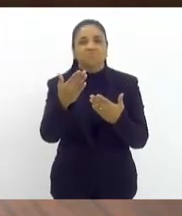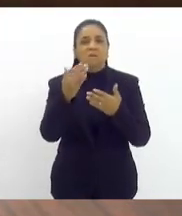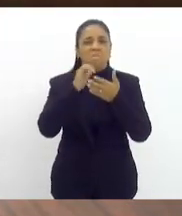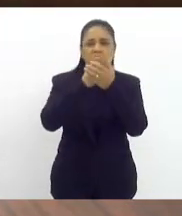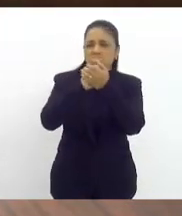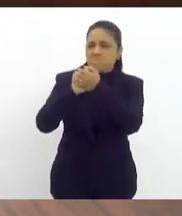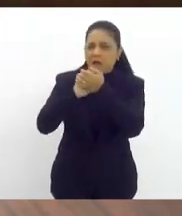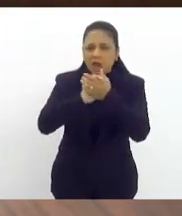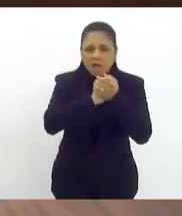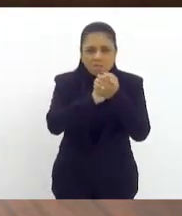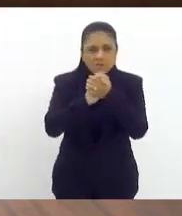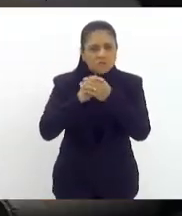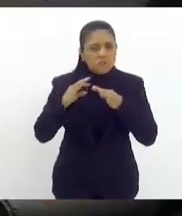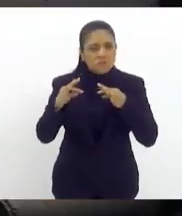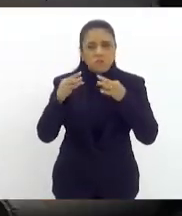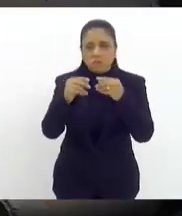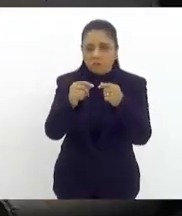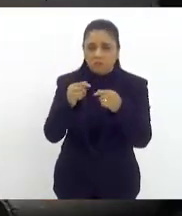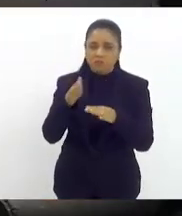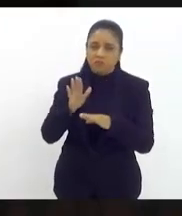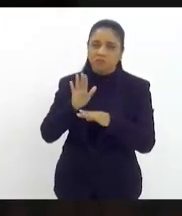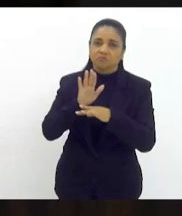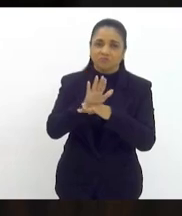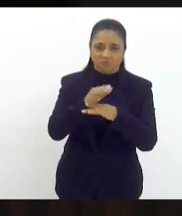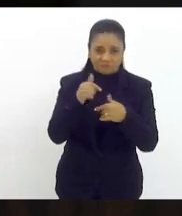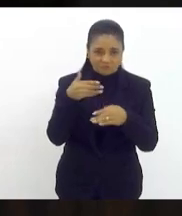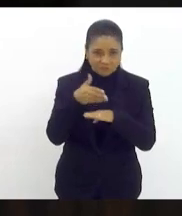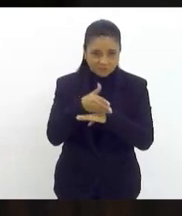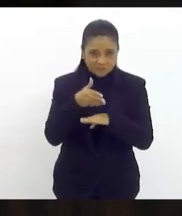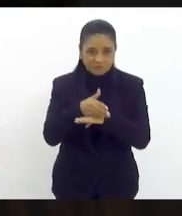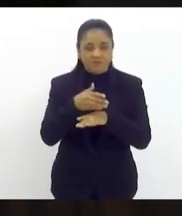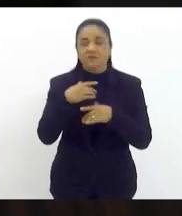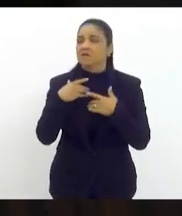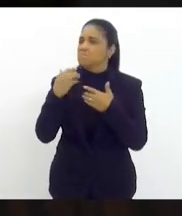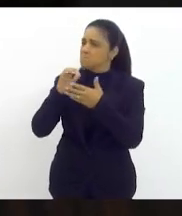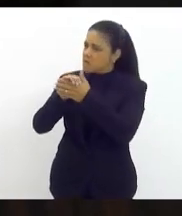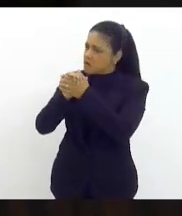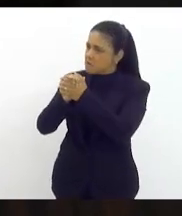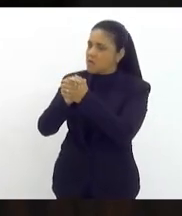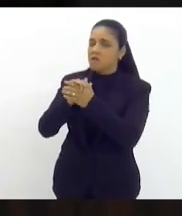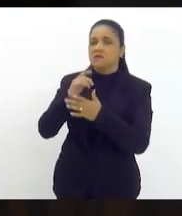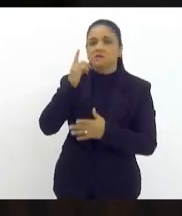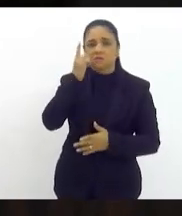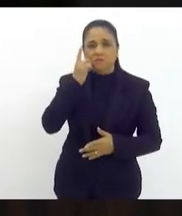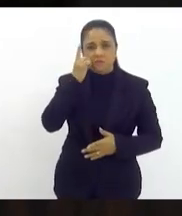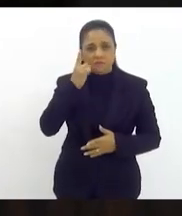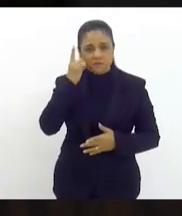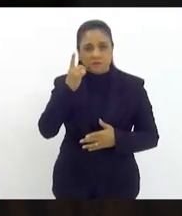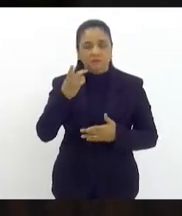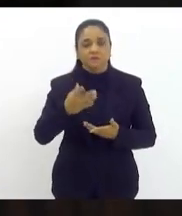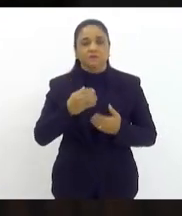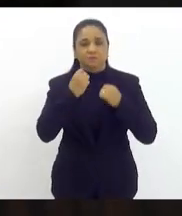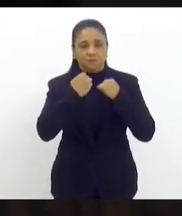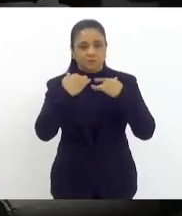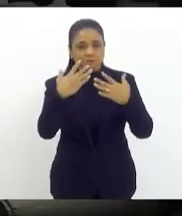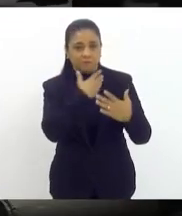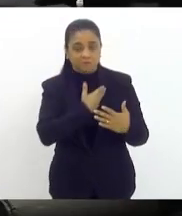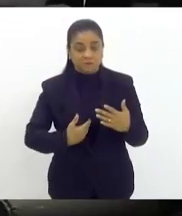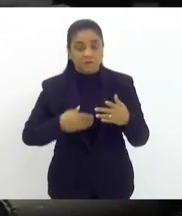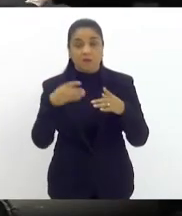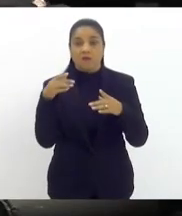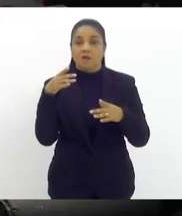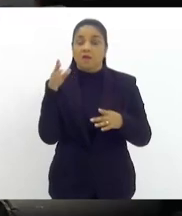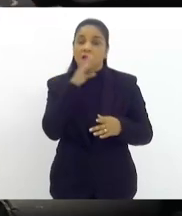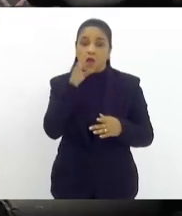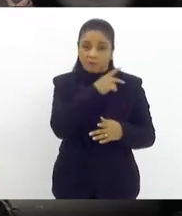a todos que participaram. Um grande abraço. Obrigado, deputado Muniz, parabéns pela audiência. Senhor presidente, pela ordem, muito